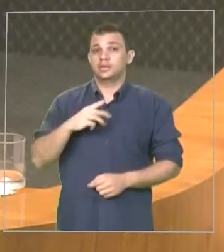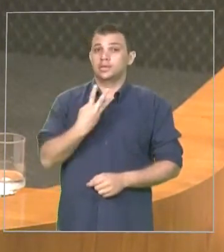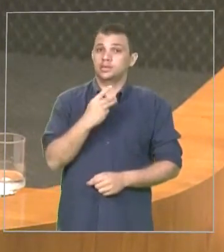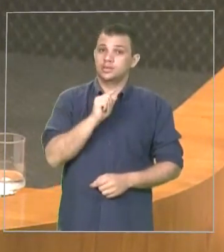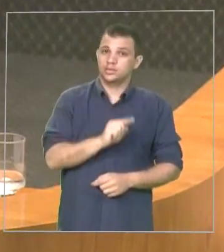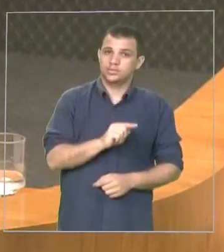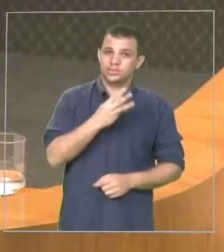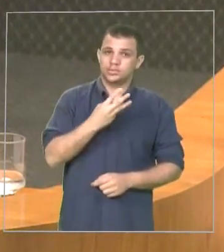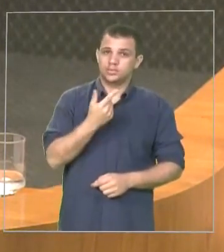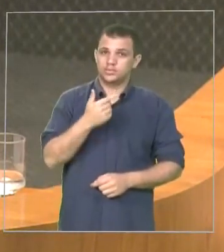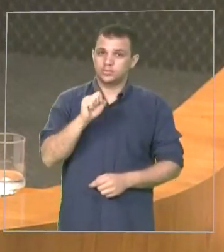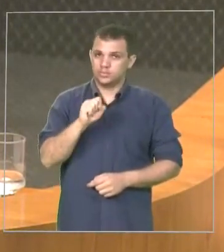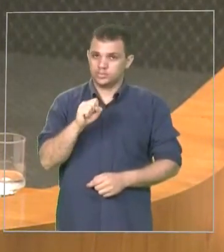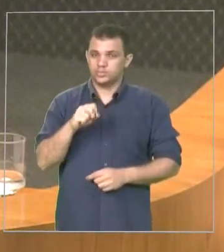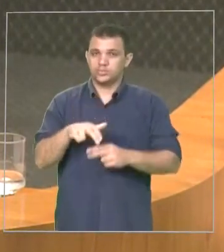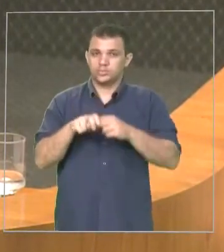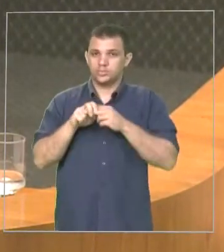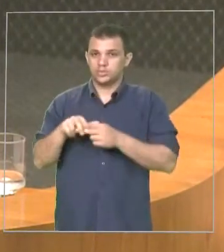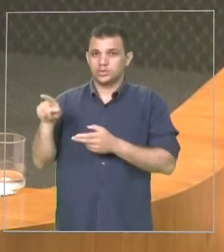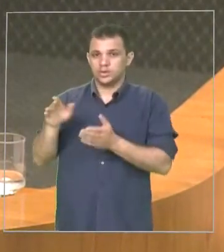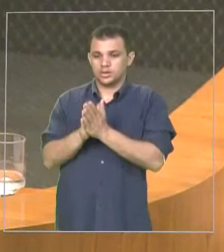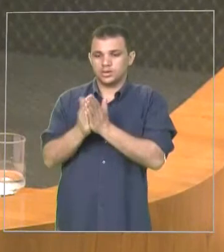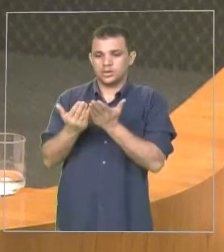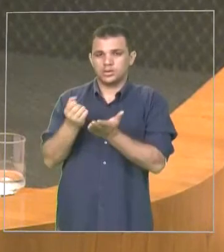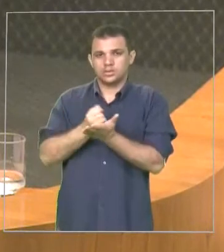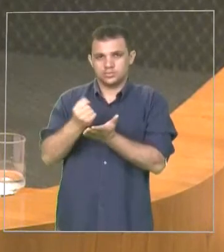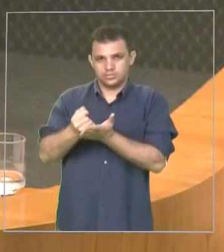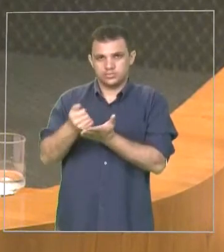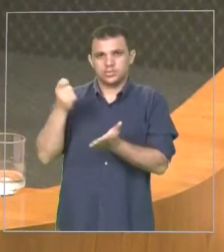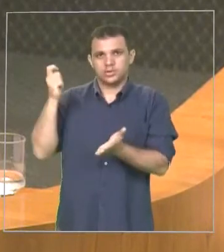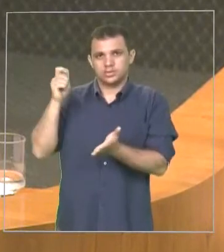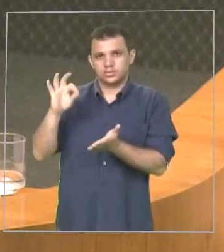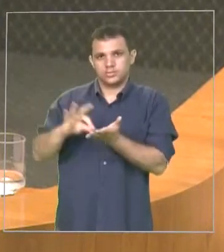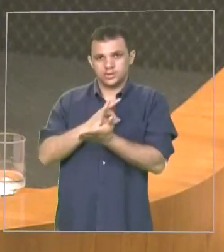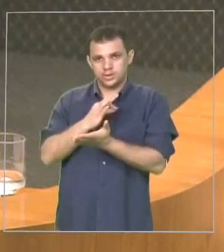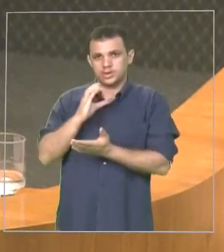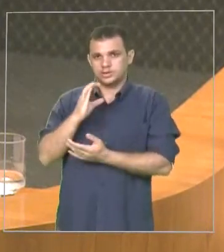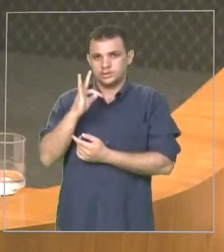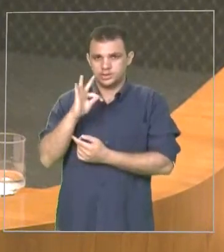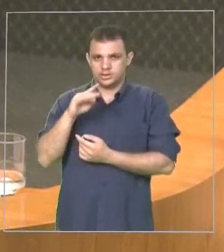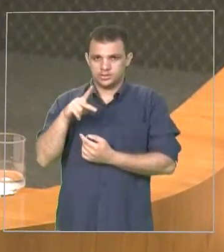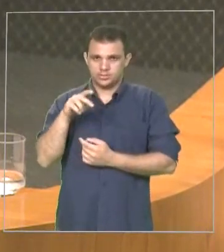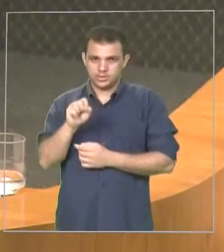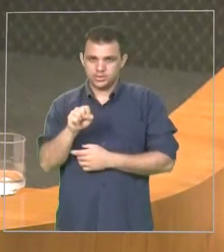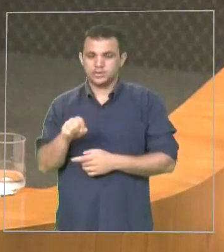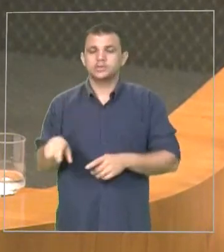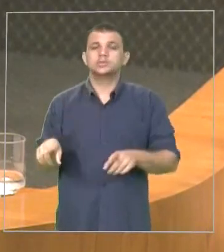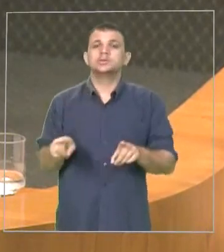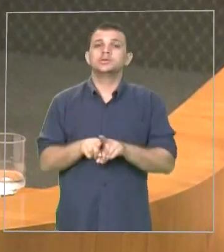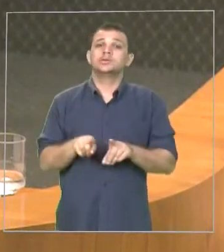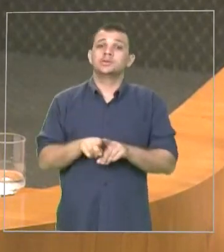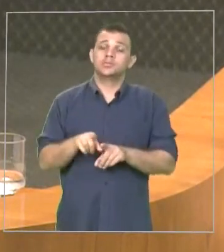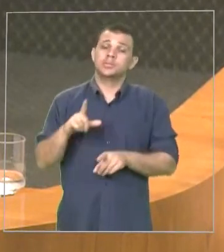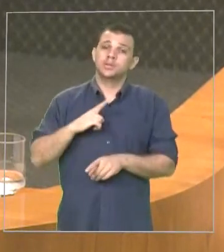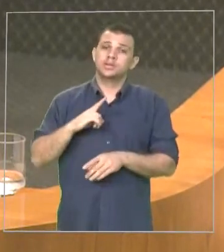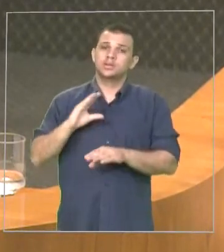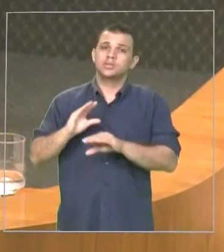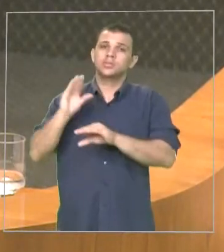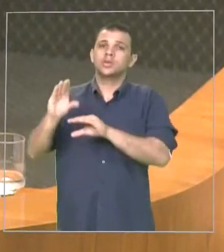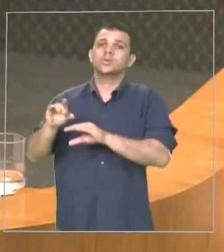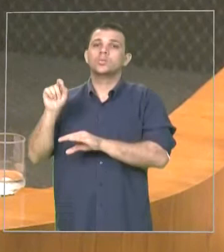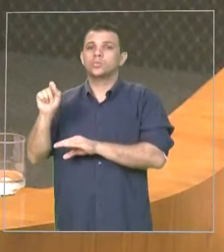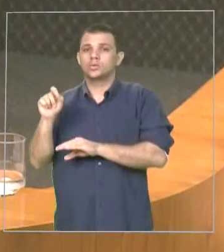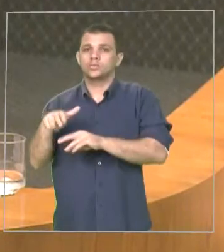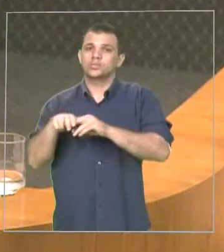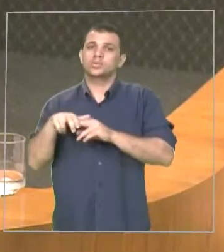3.328 da carteira de trabalho de Previdência Social, na CTPS, havendo também uma